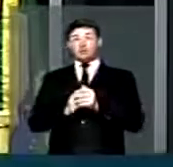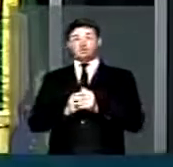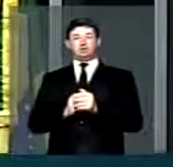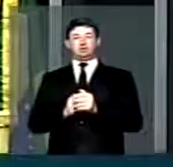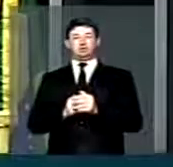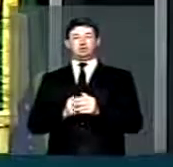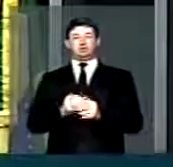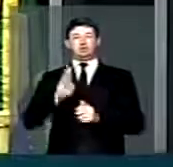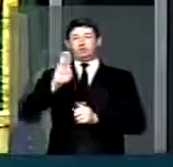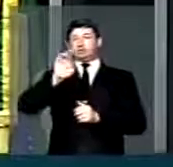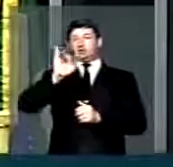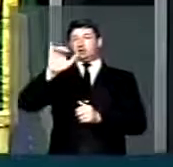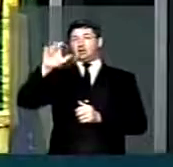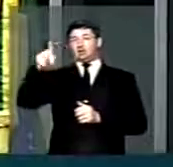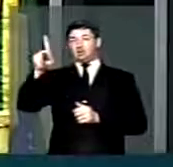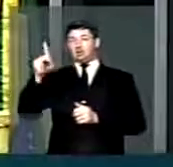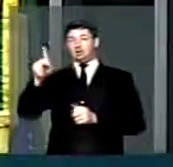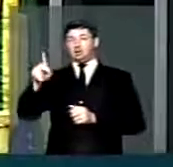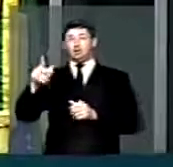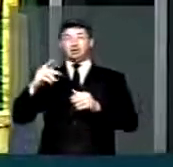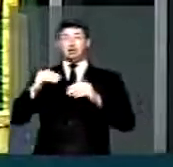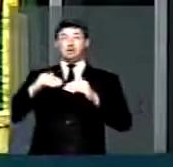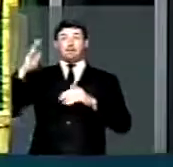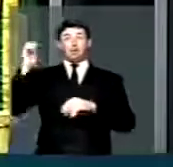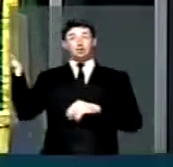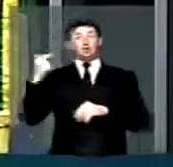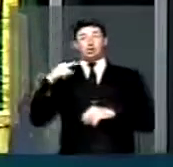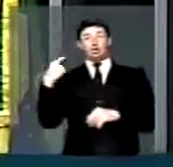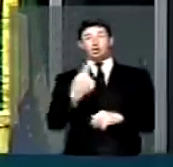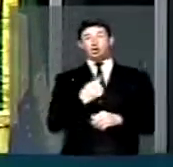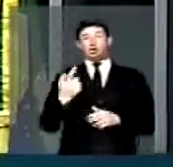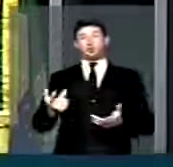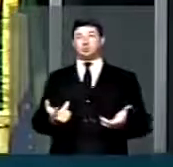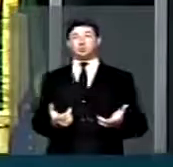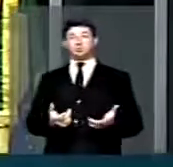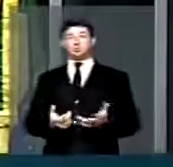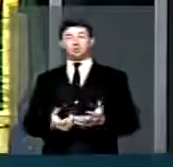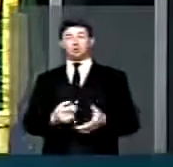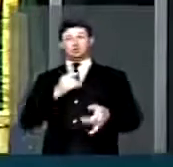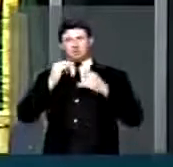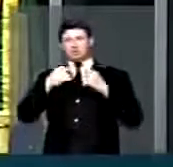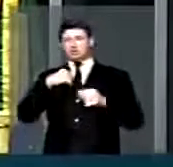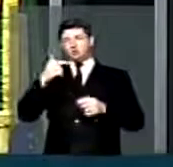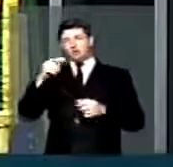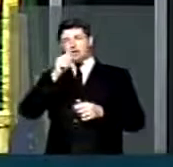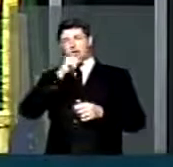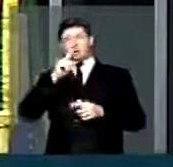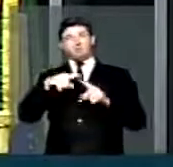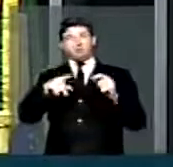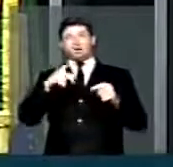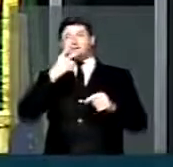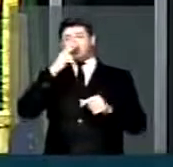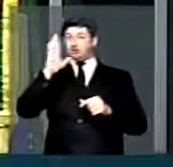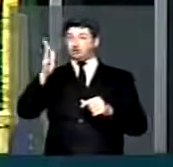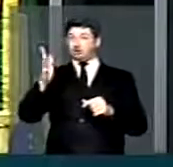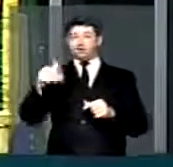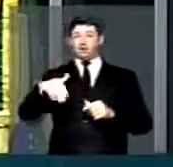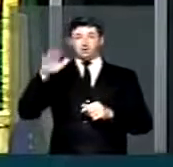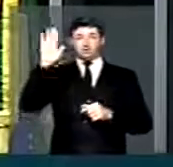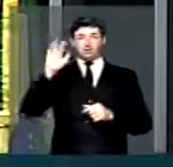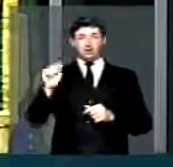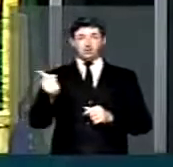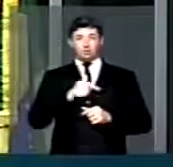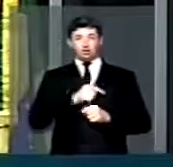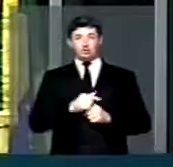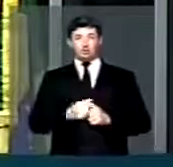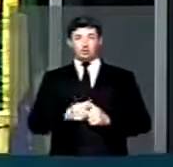Os BRICS todos estão crescendo mais que nós. Era a previsão, ainda não tem, nós não temos dados ainda. Os outros BRICS estão crescendo mais